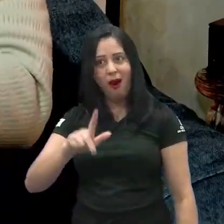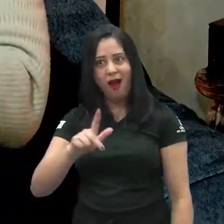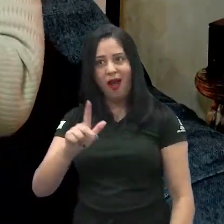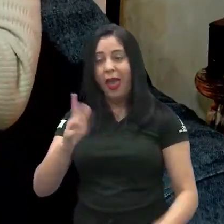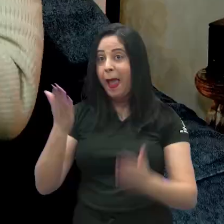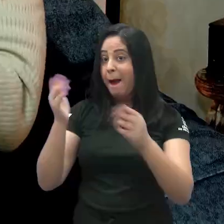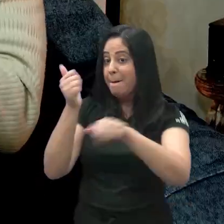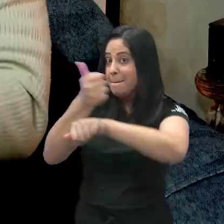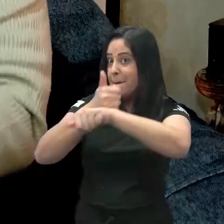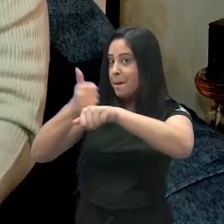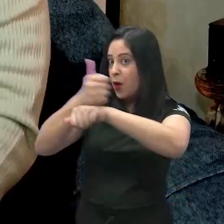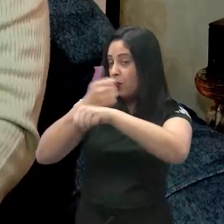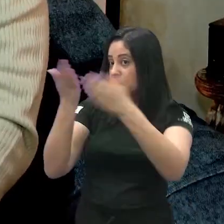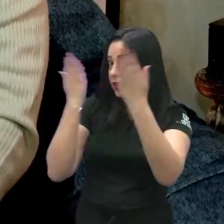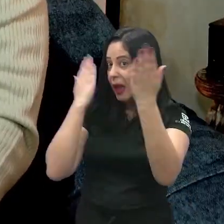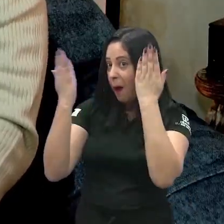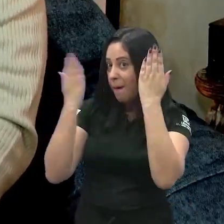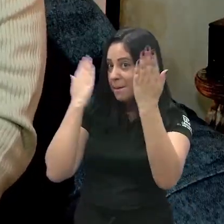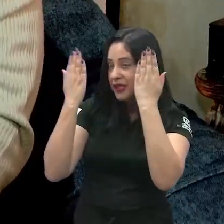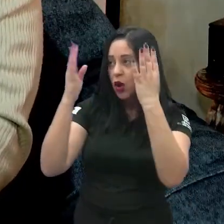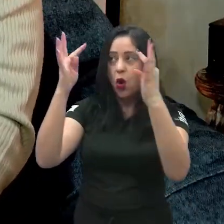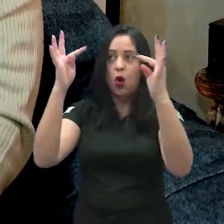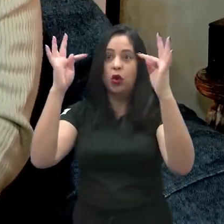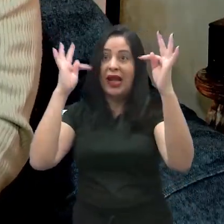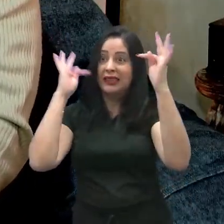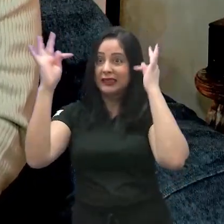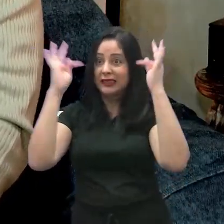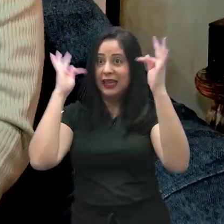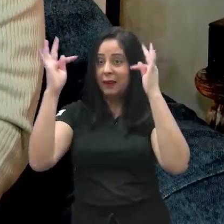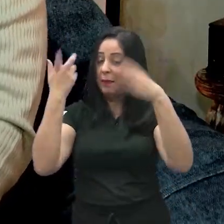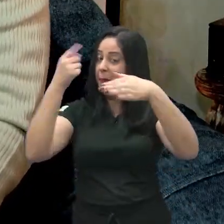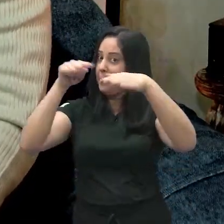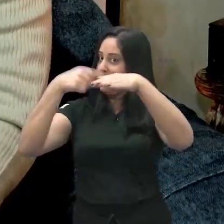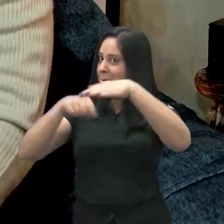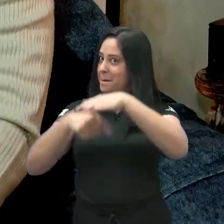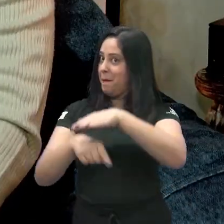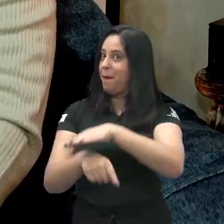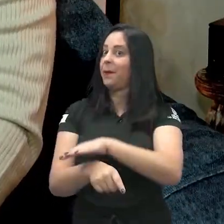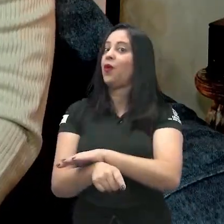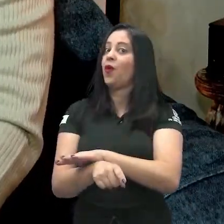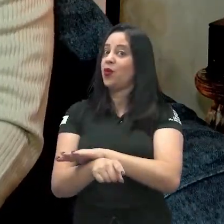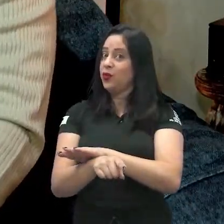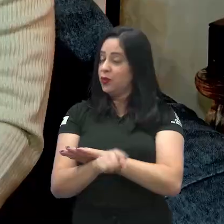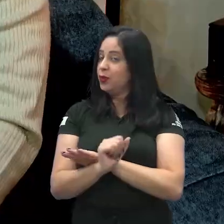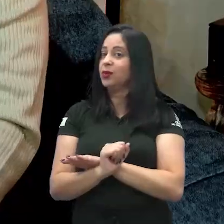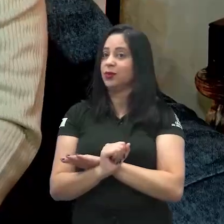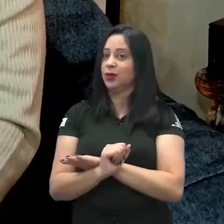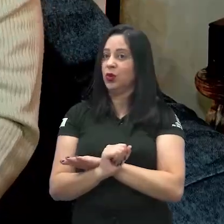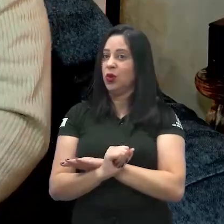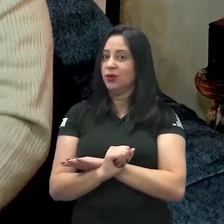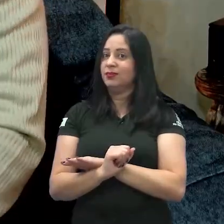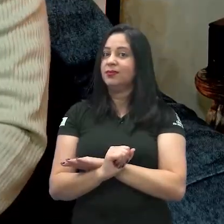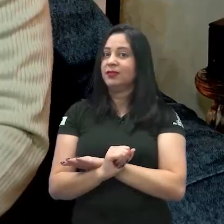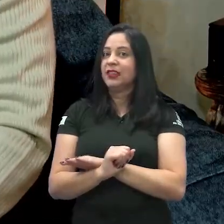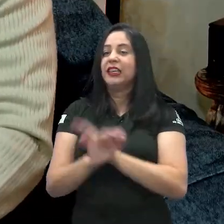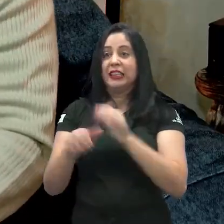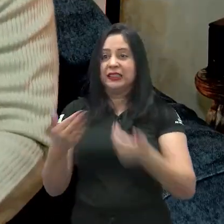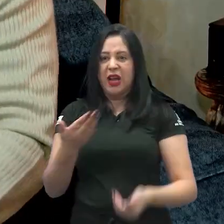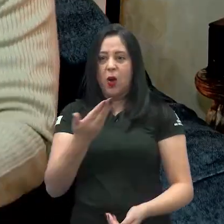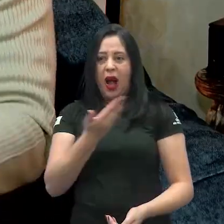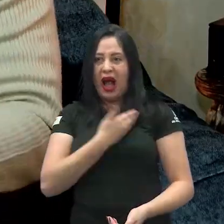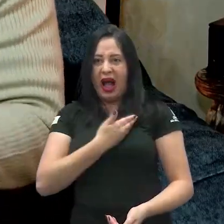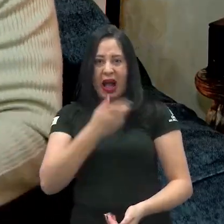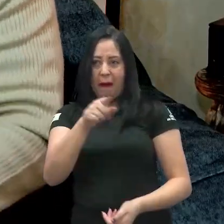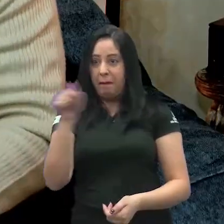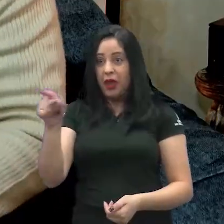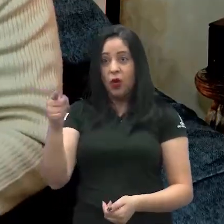ao longo da terapia que são coisas muito mais complexas do que isso, que é um suporte que o seu amigo não consegue te dar, sabe?